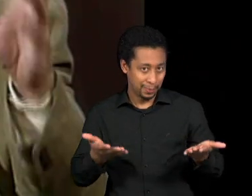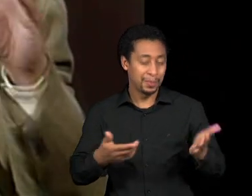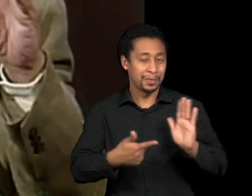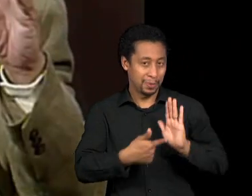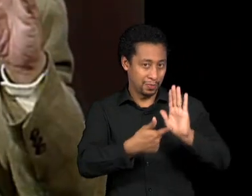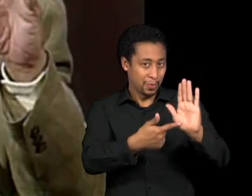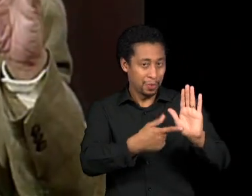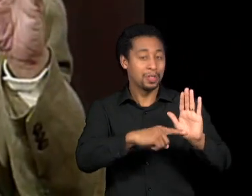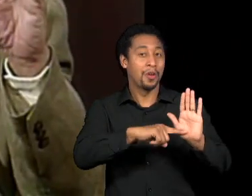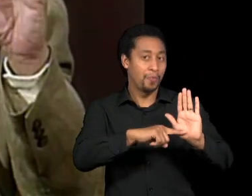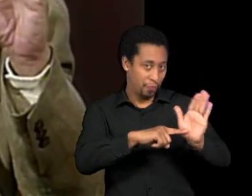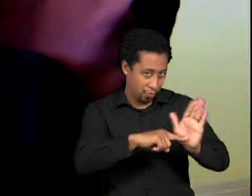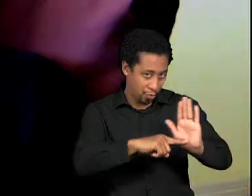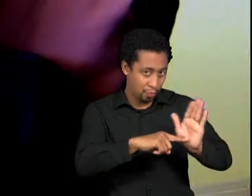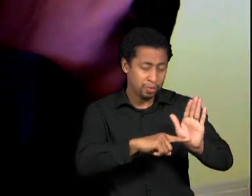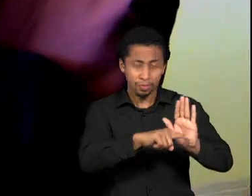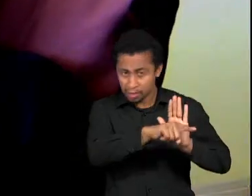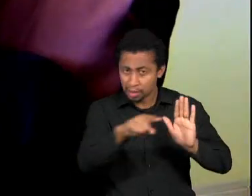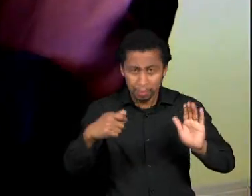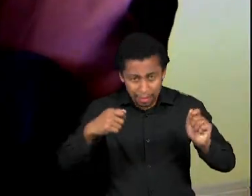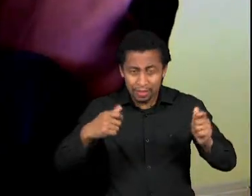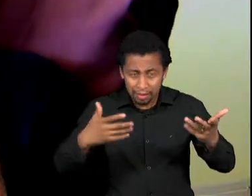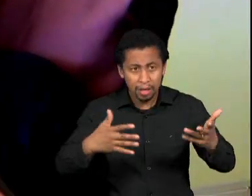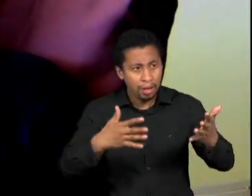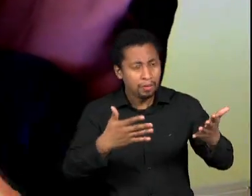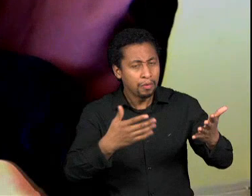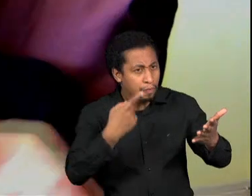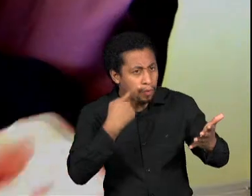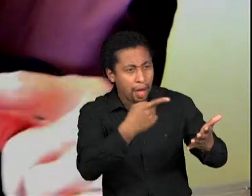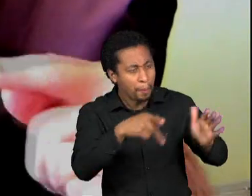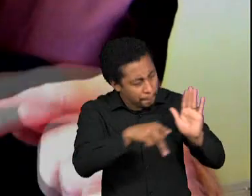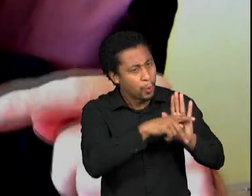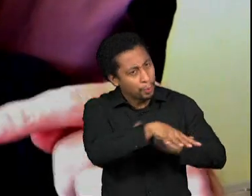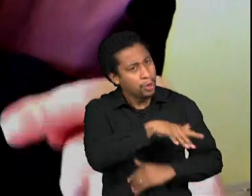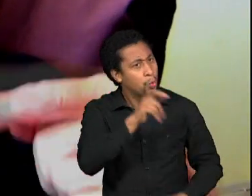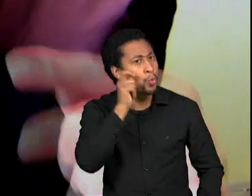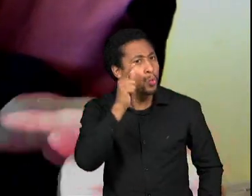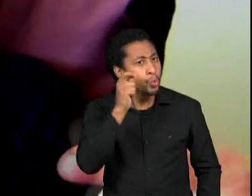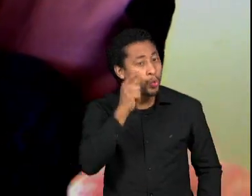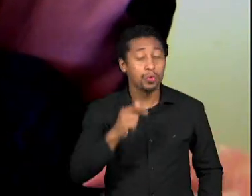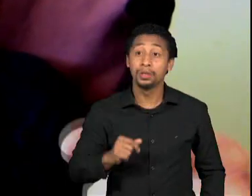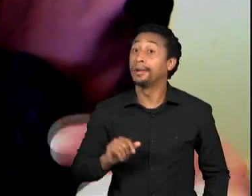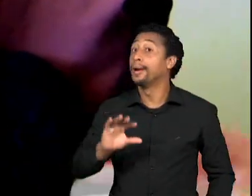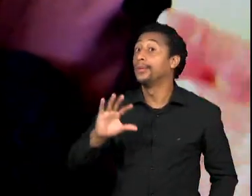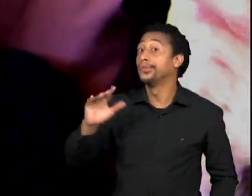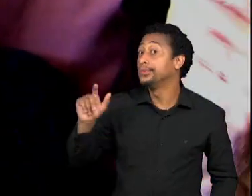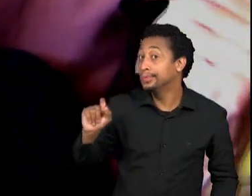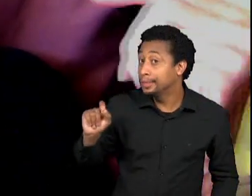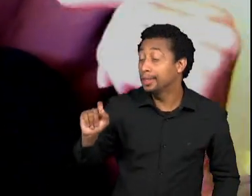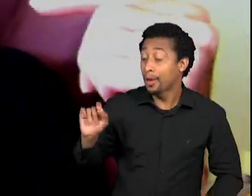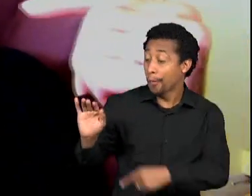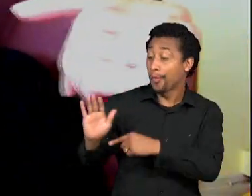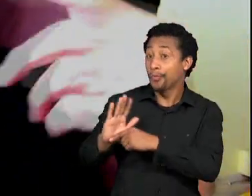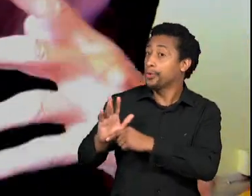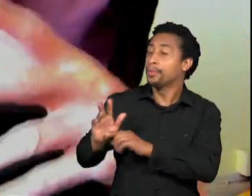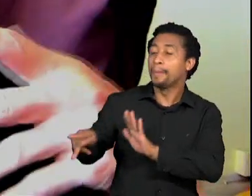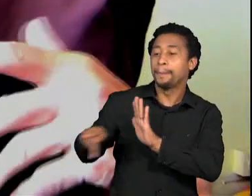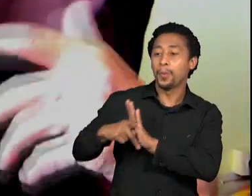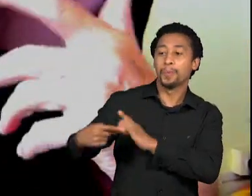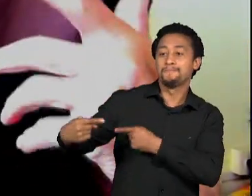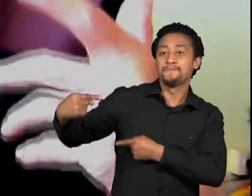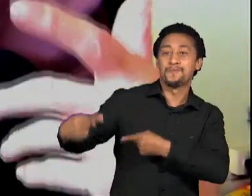reconhecer esse fenômeno cultural. De repente, é um filme altamente político, mas para saber,